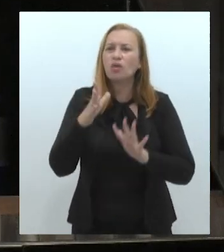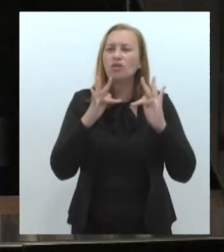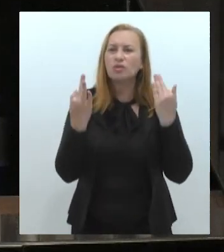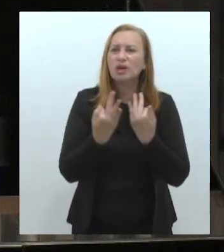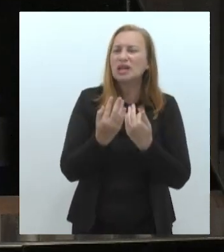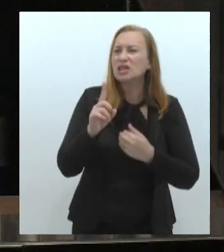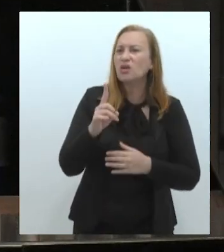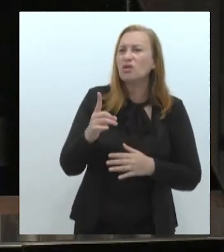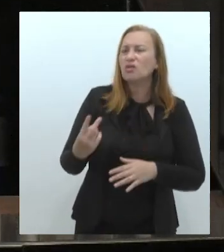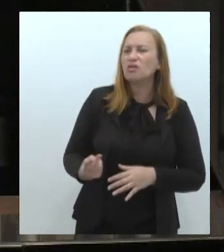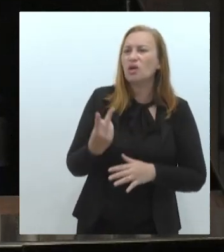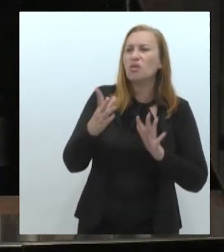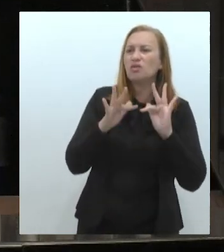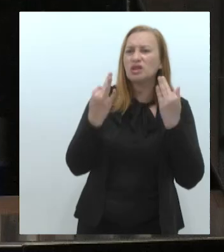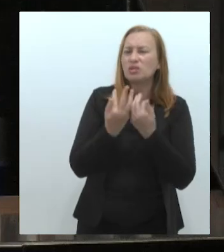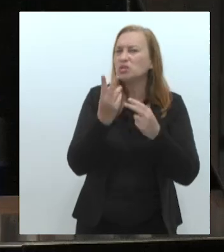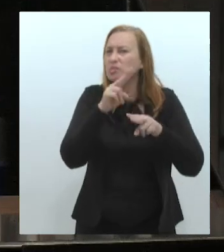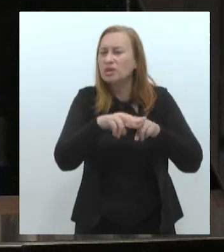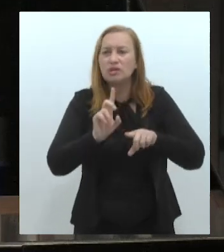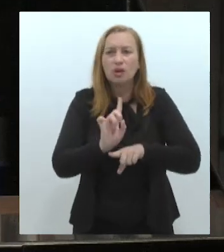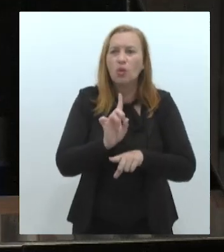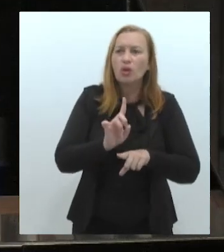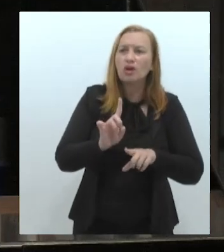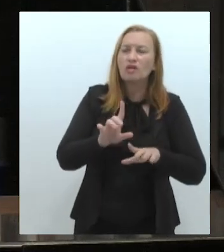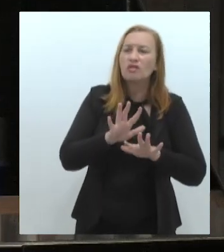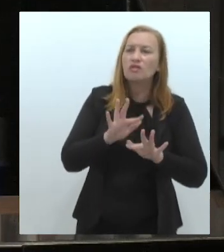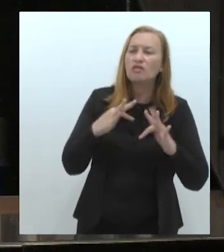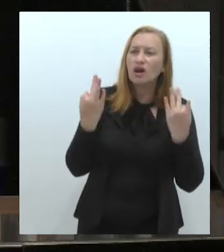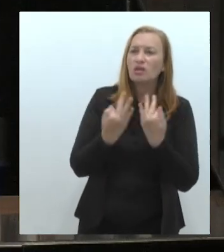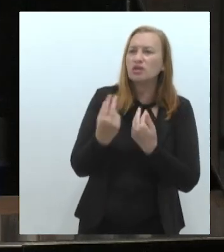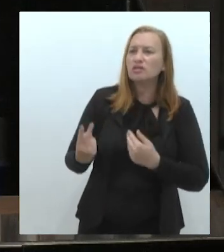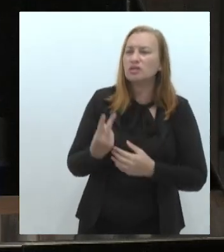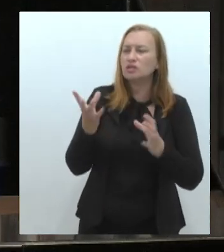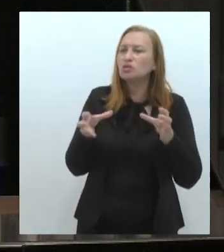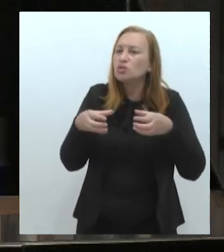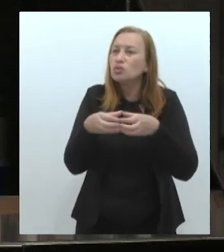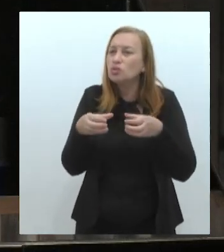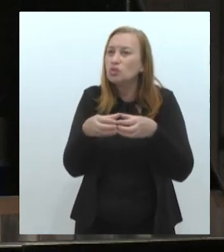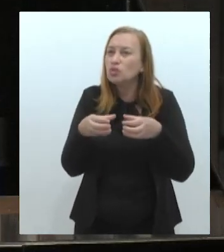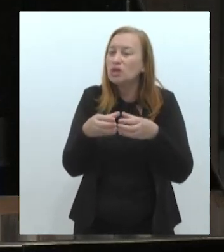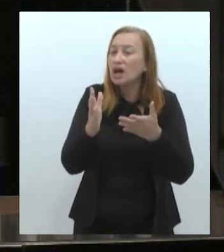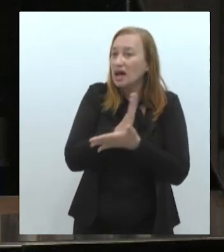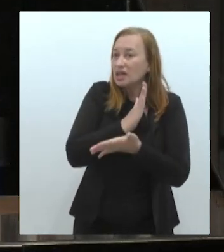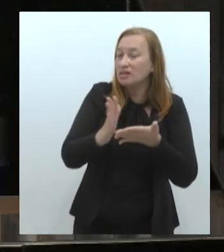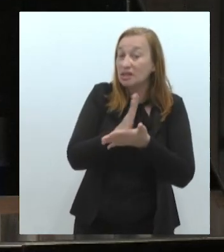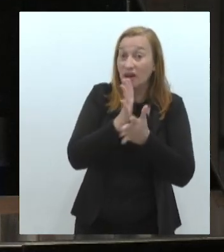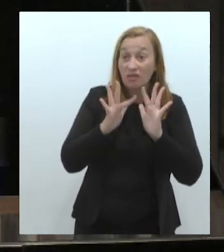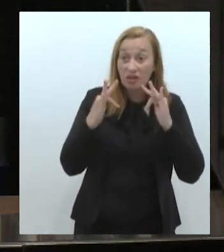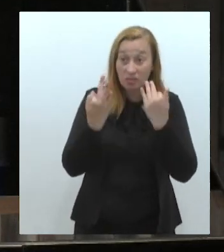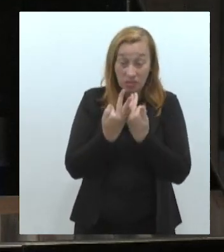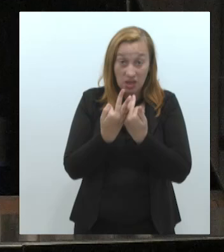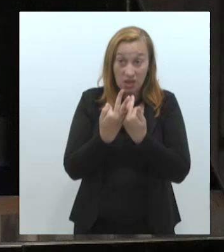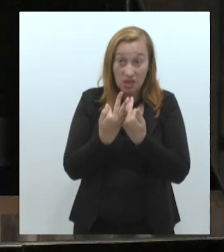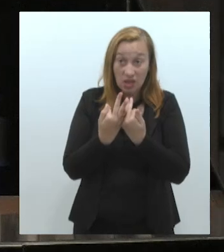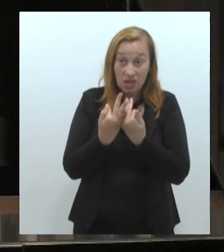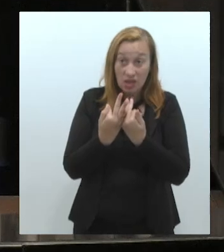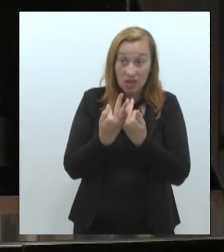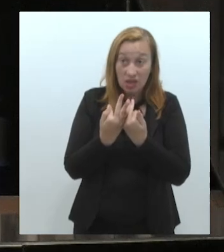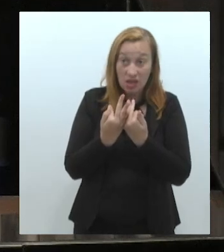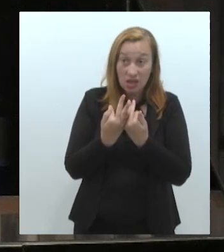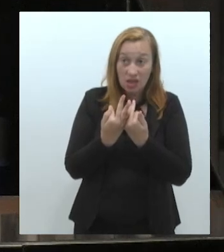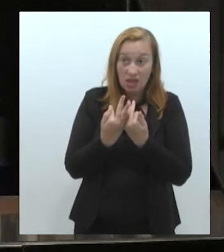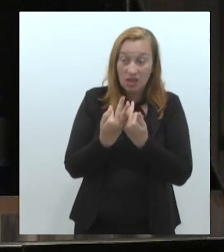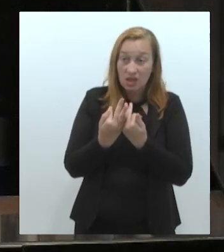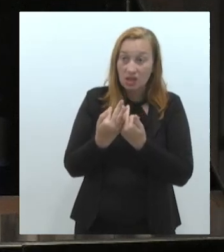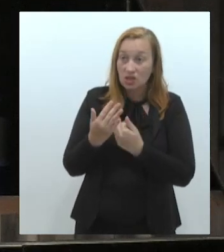valores familiares que aprisionam, valores familiares de ter uma coletividade, porque, por vezes, família sequer é aquela família sanguínea que